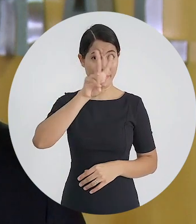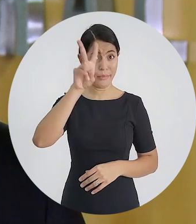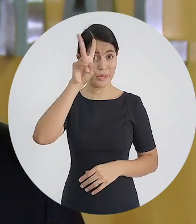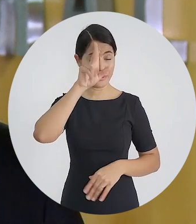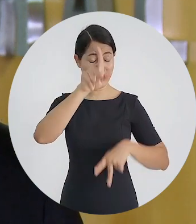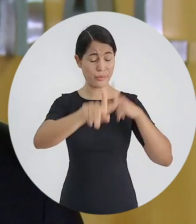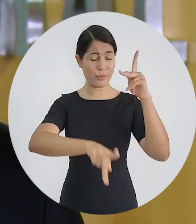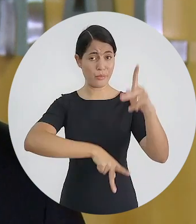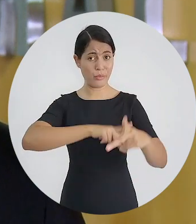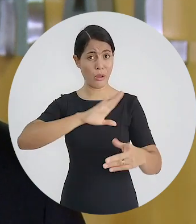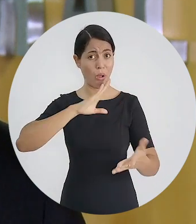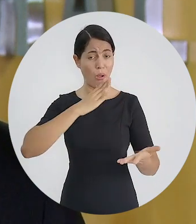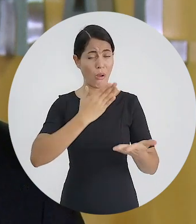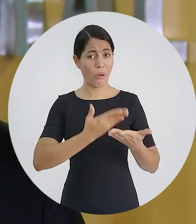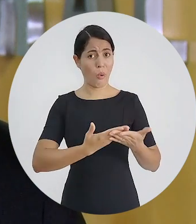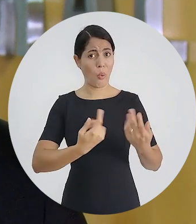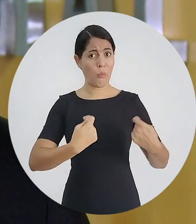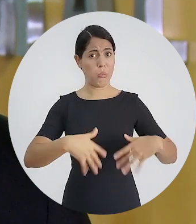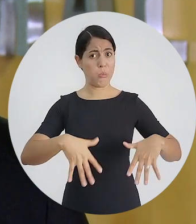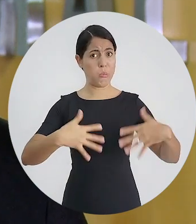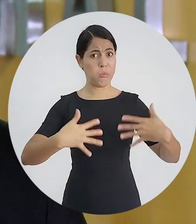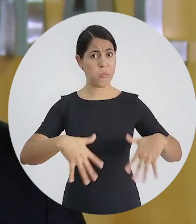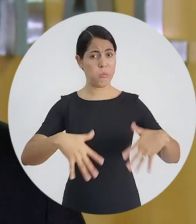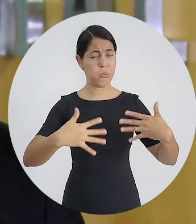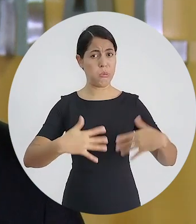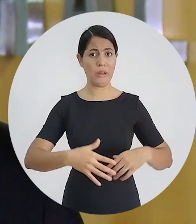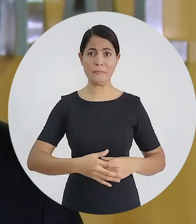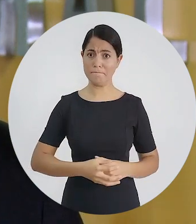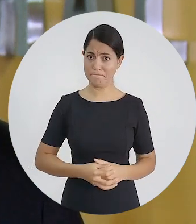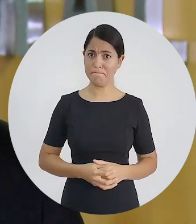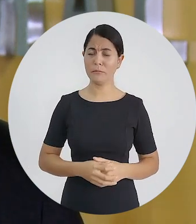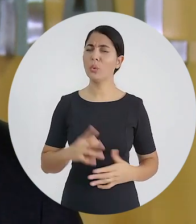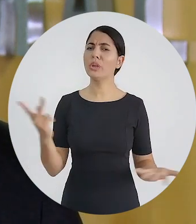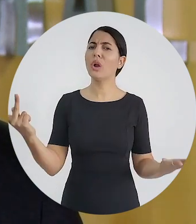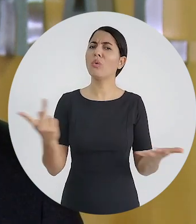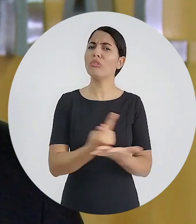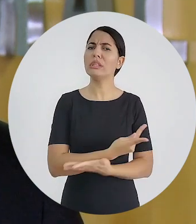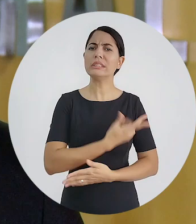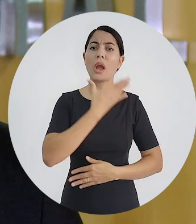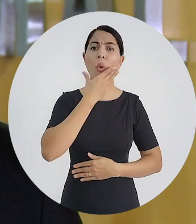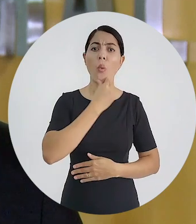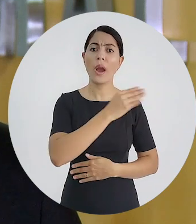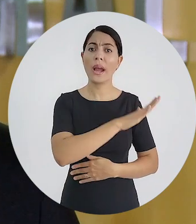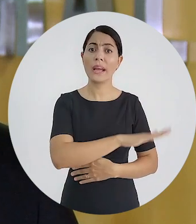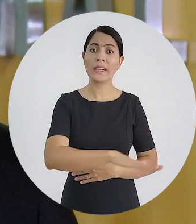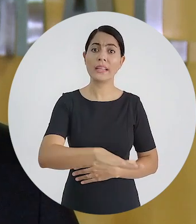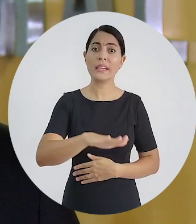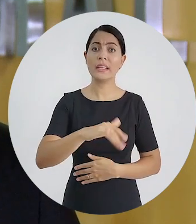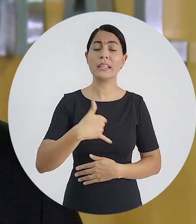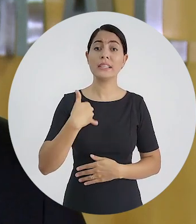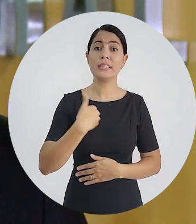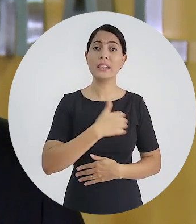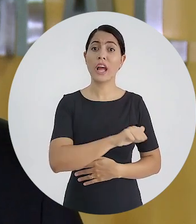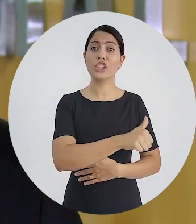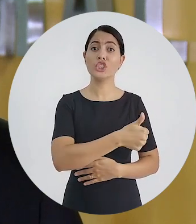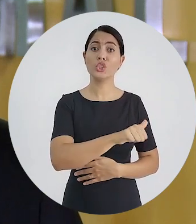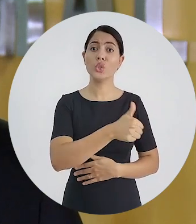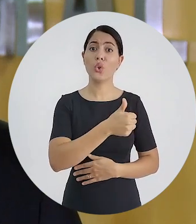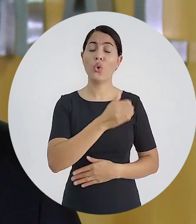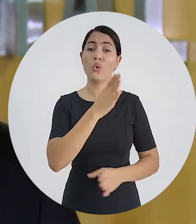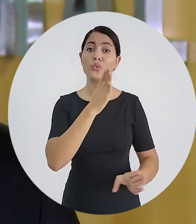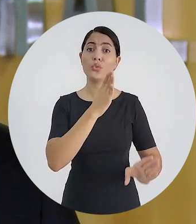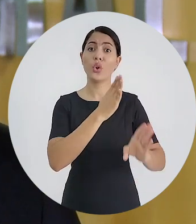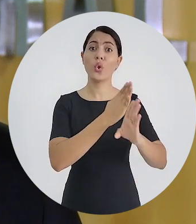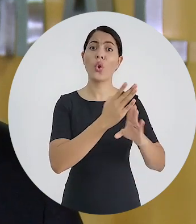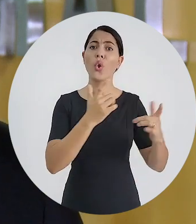Uma história que chocou a população. Uma criança de 11 anos foi resgatada em Campinas, São Paulo, após ser